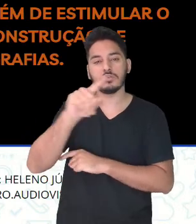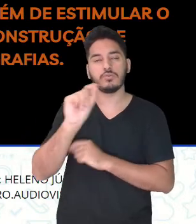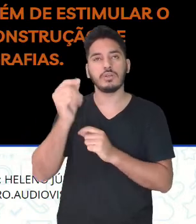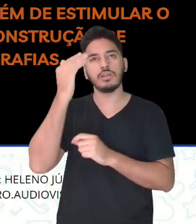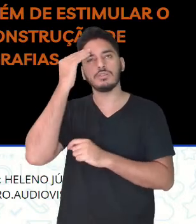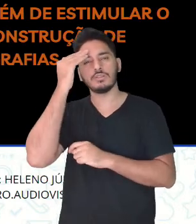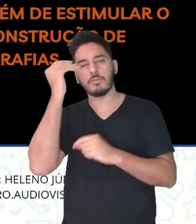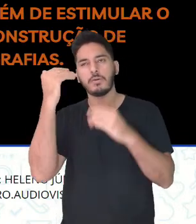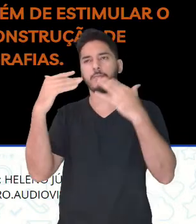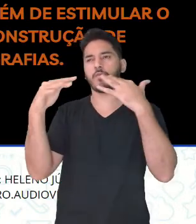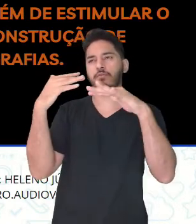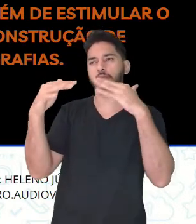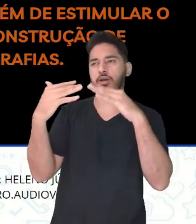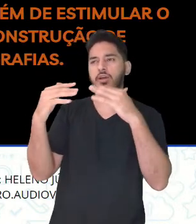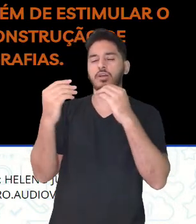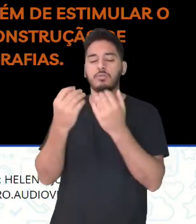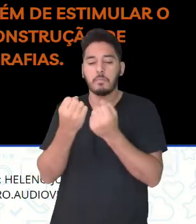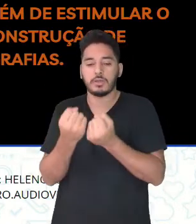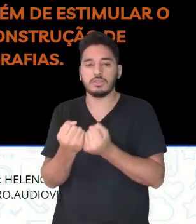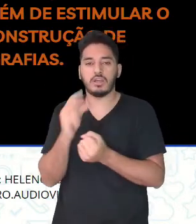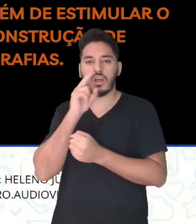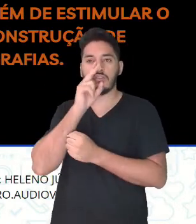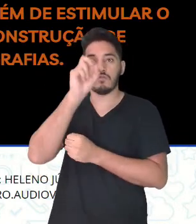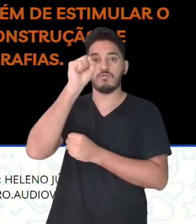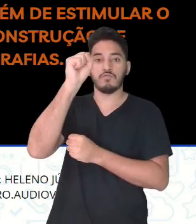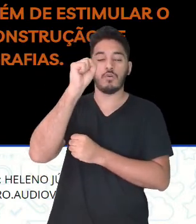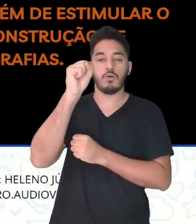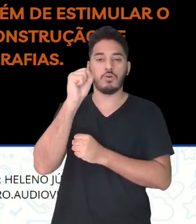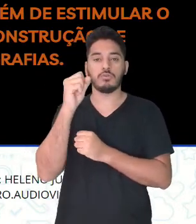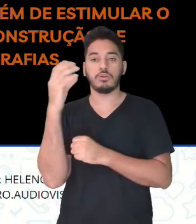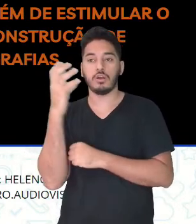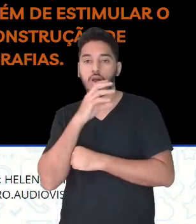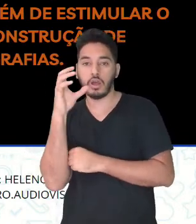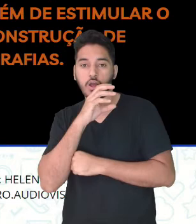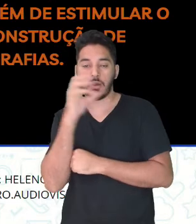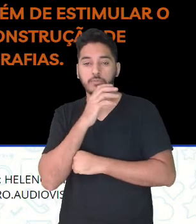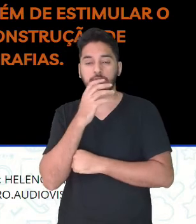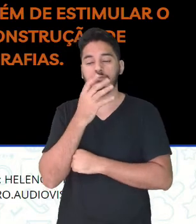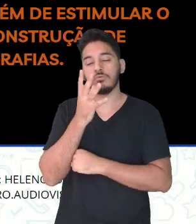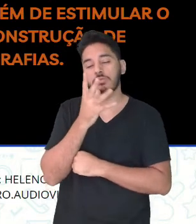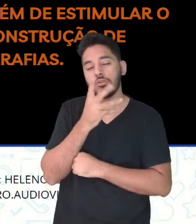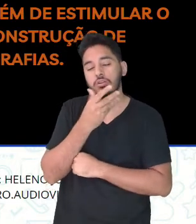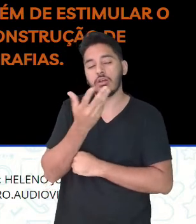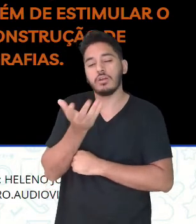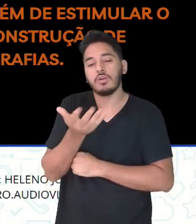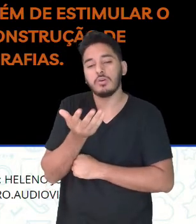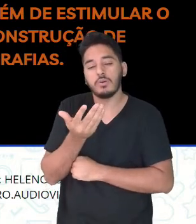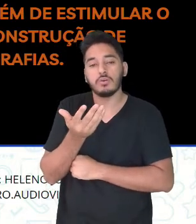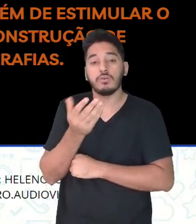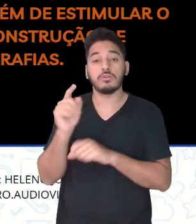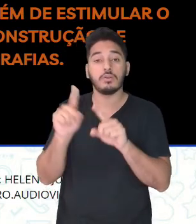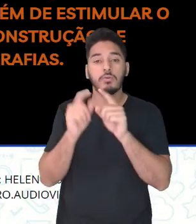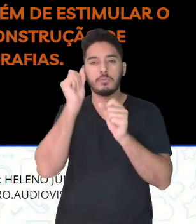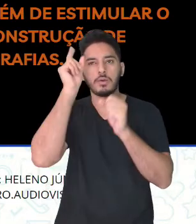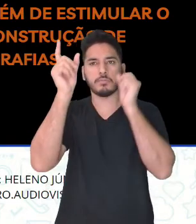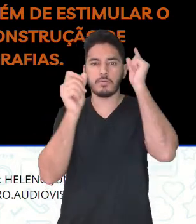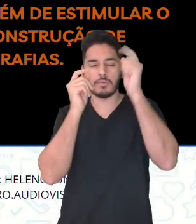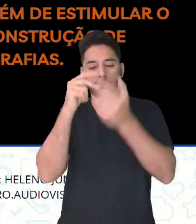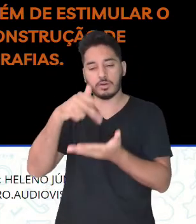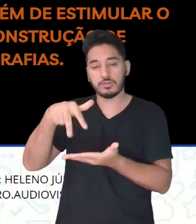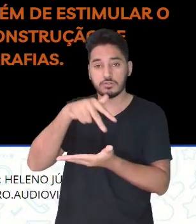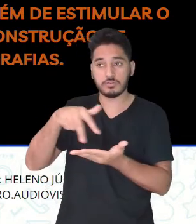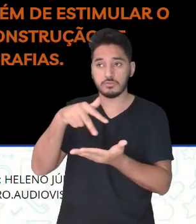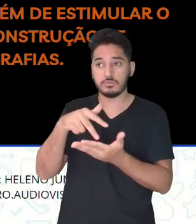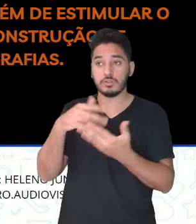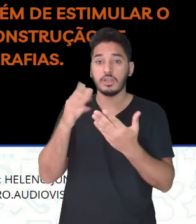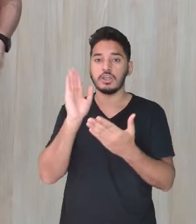de movimento, como leve e pesado, forte e fraco, rápido e lento, além de estimular o improviso e a construção de coreografias.